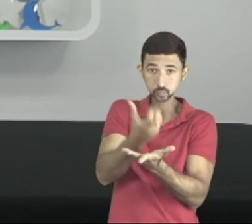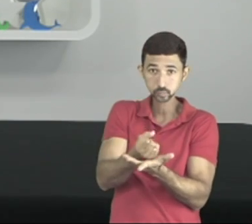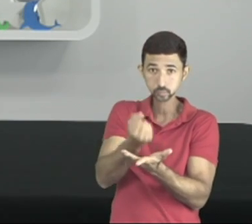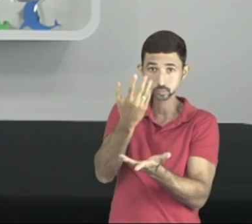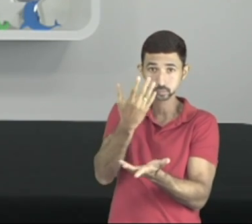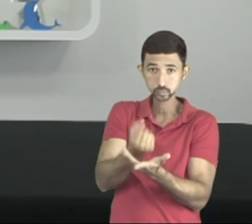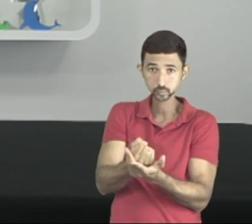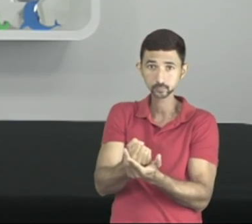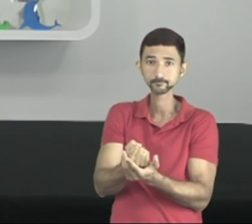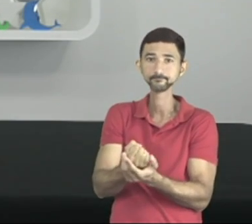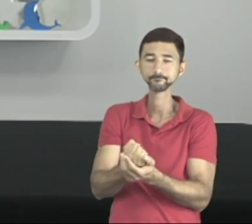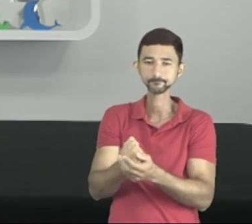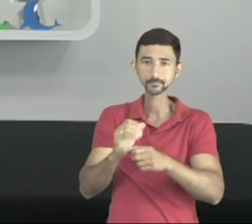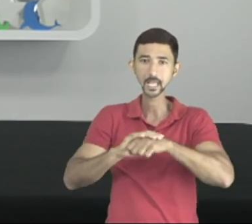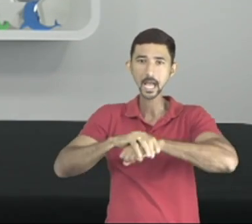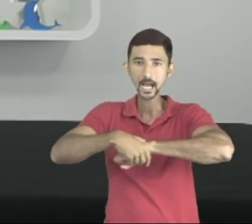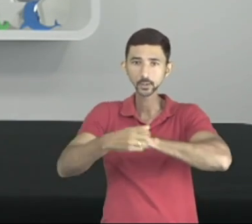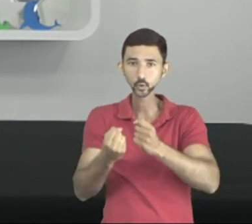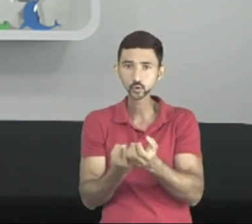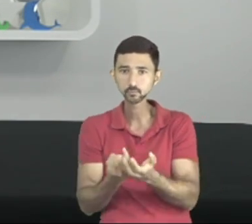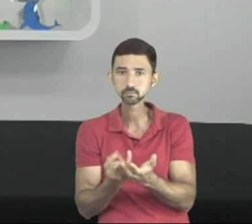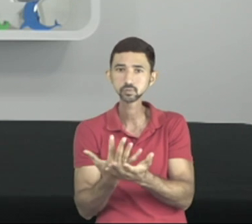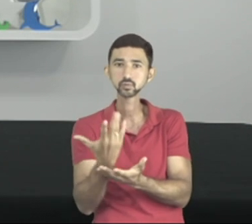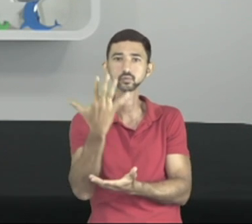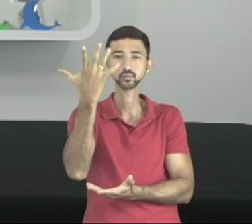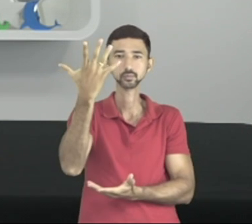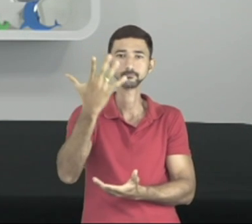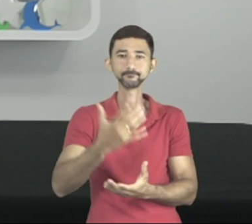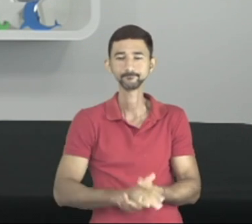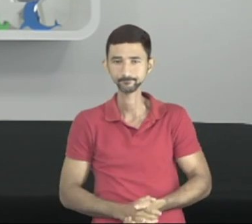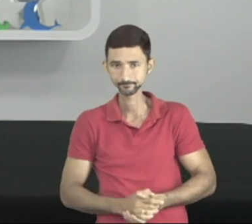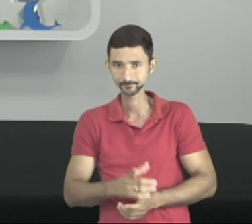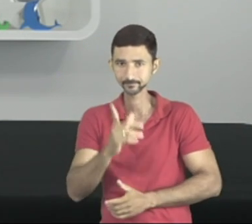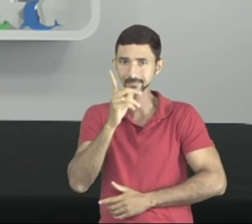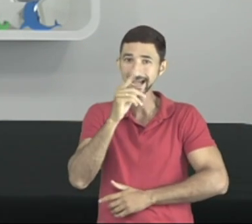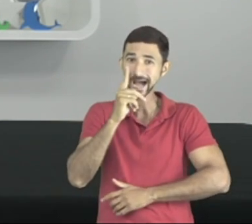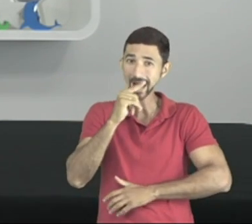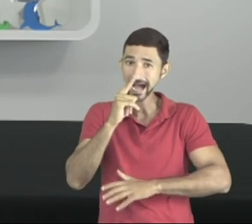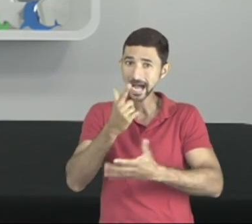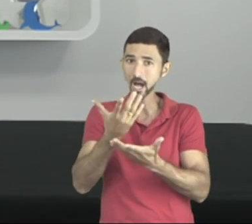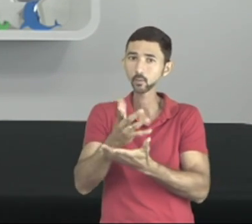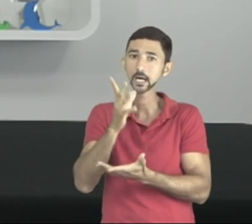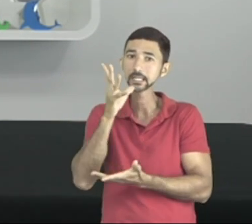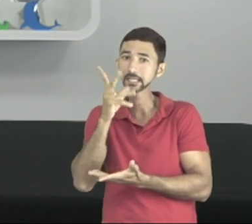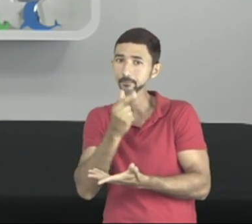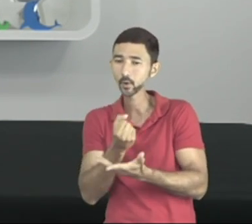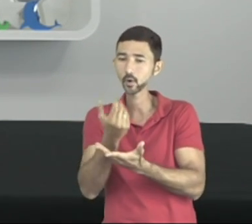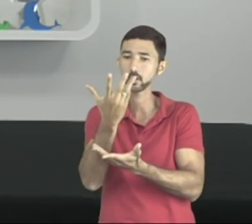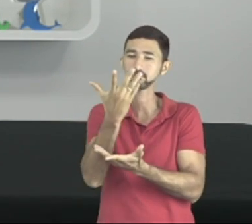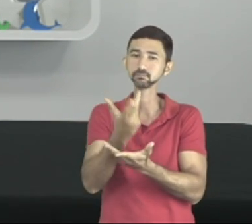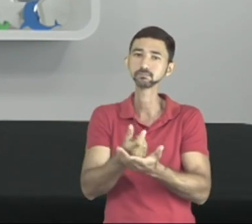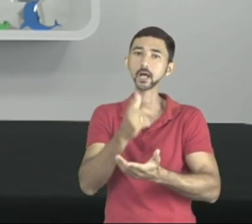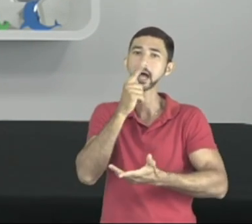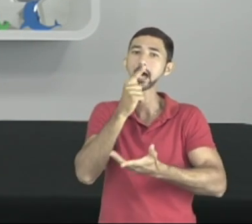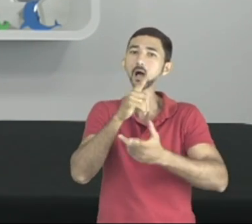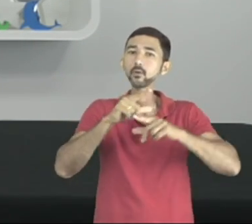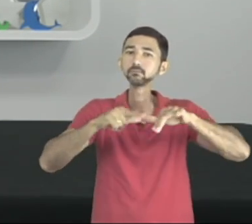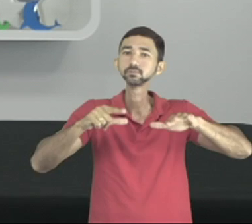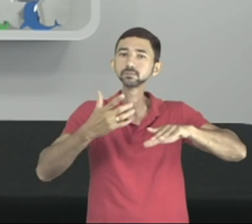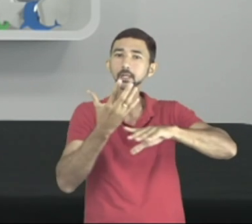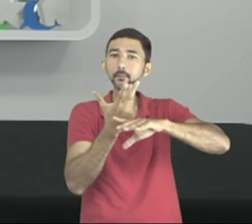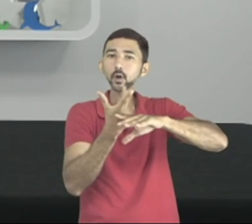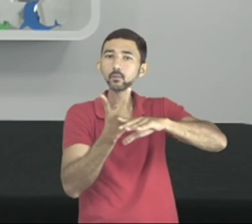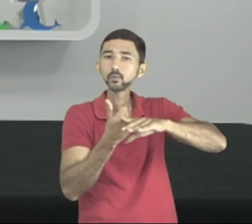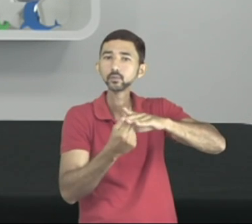rápido. O calor específico da água é 1. Então eu preciso de 1 caloria para elevar a temperatura da água. O